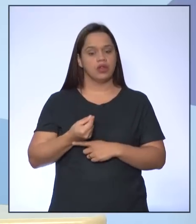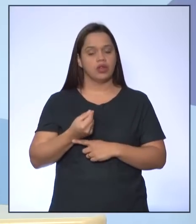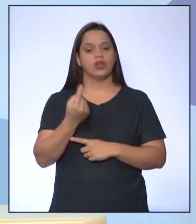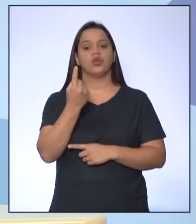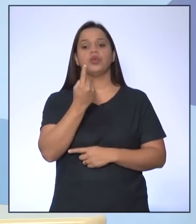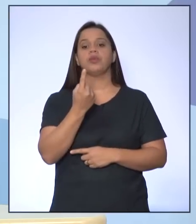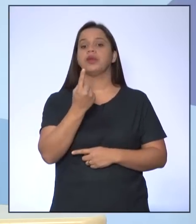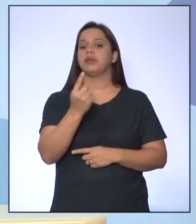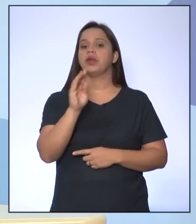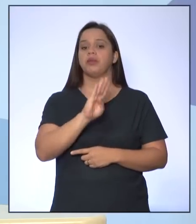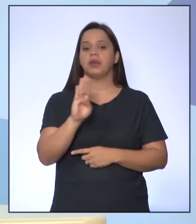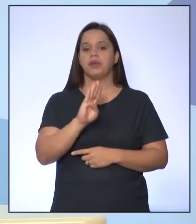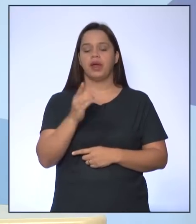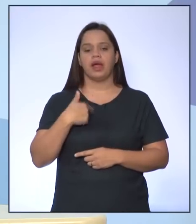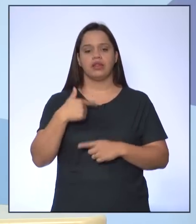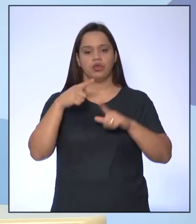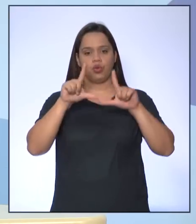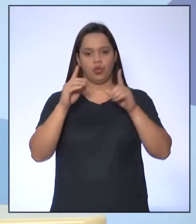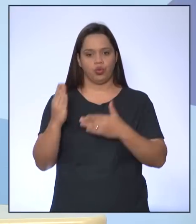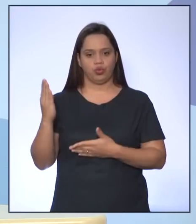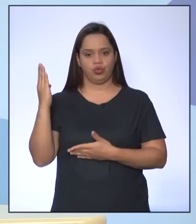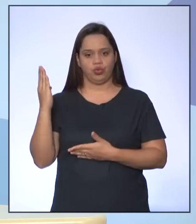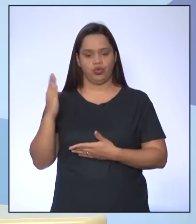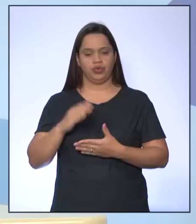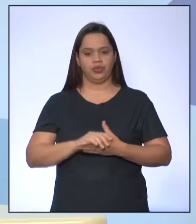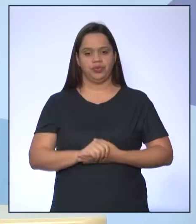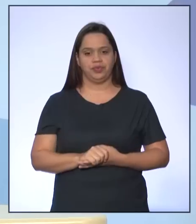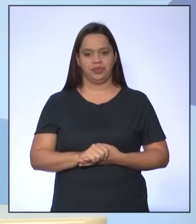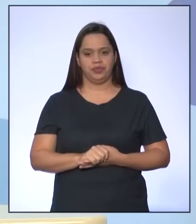aluno. Vou passar a tela.